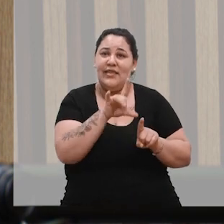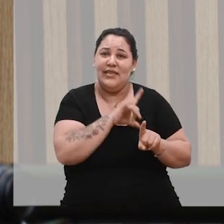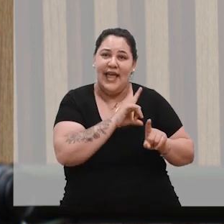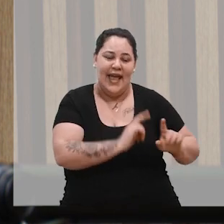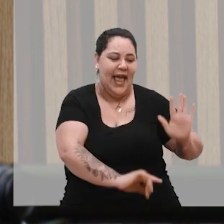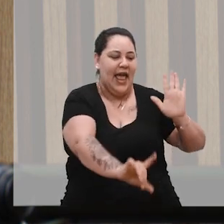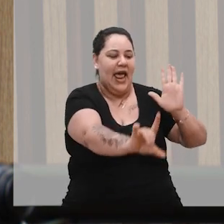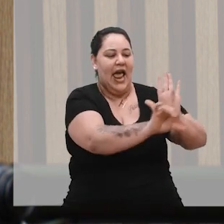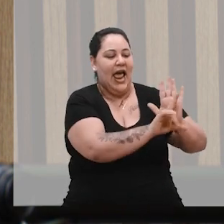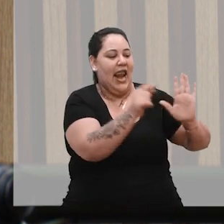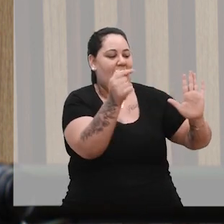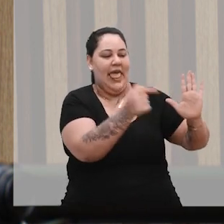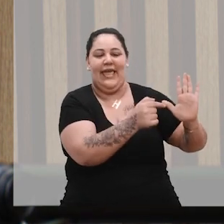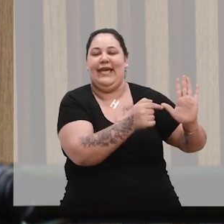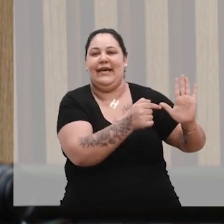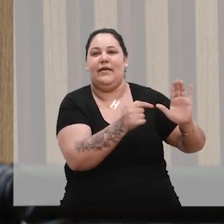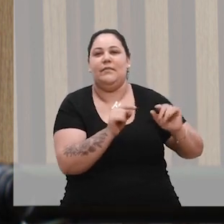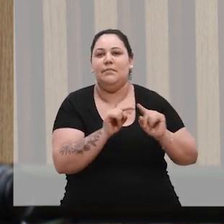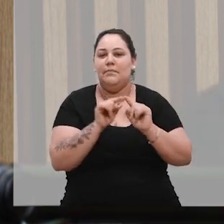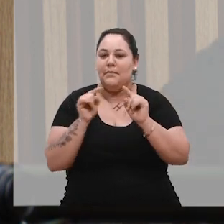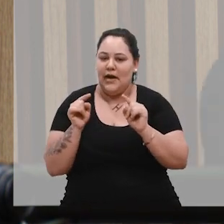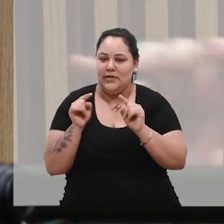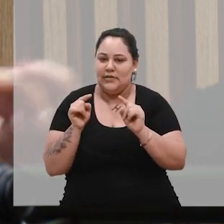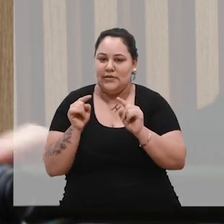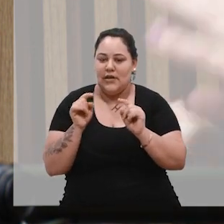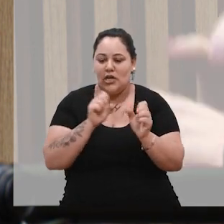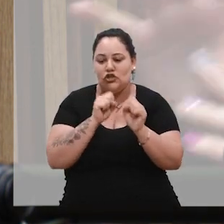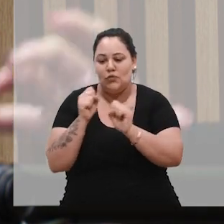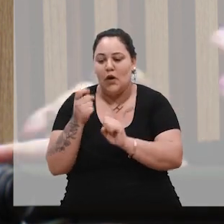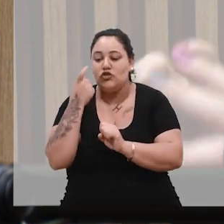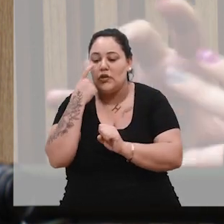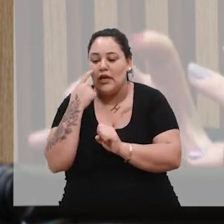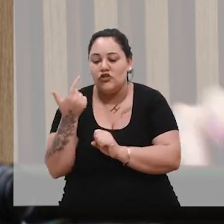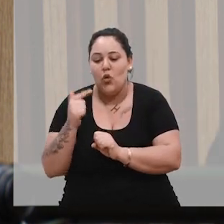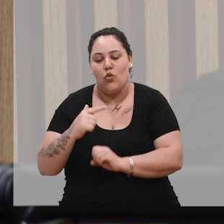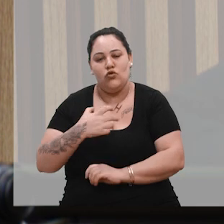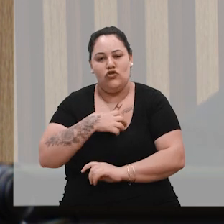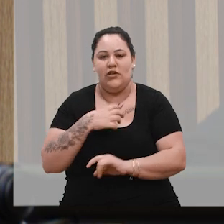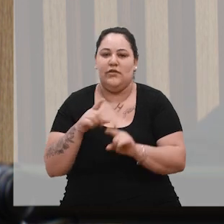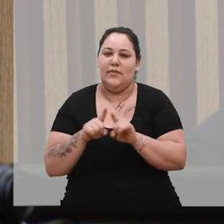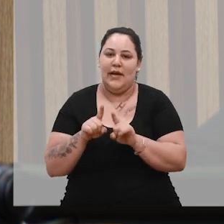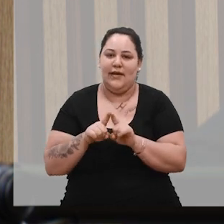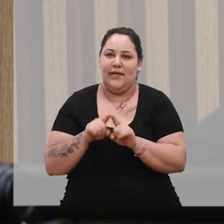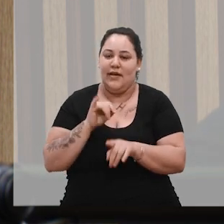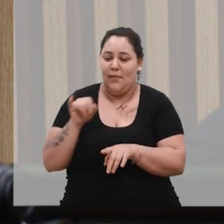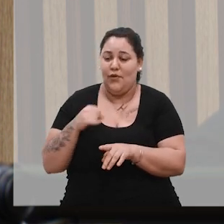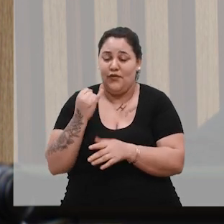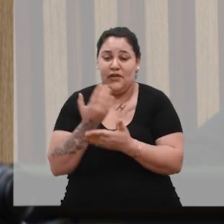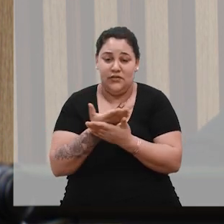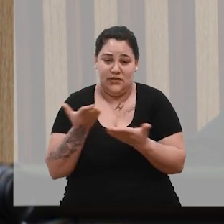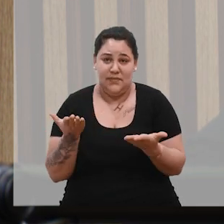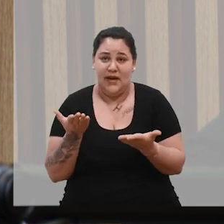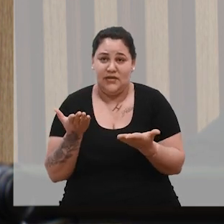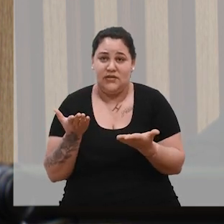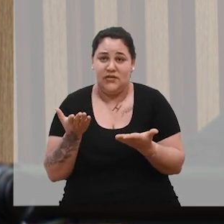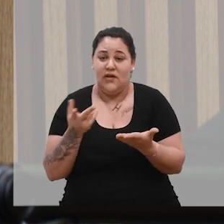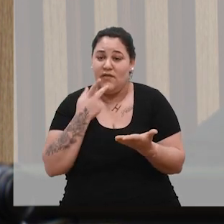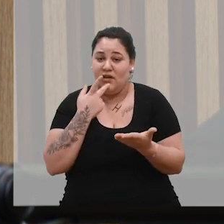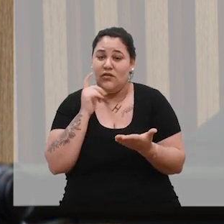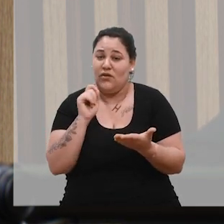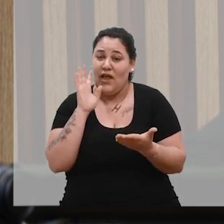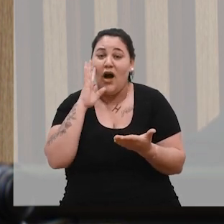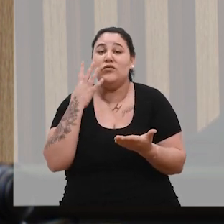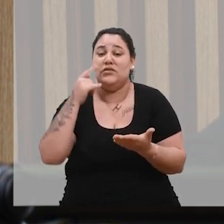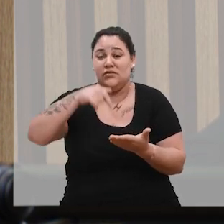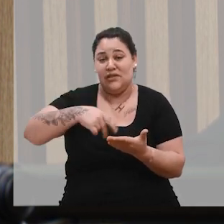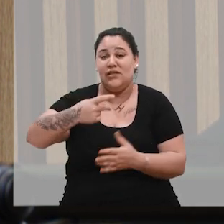assim na lei. Essa é a legislação. Mas a gente pode olhar por esse outro lado aqui. E até aproveitando esse espaço, eu acho que agora com a situação que a gente